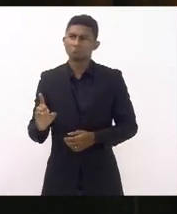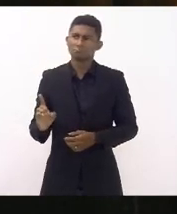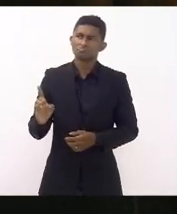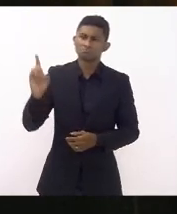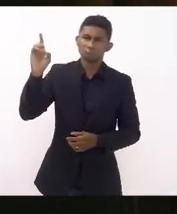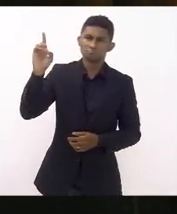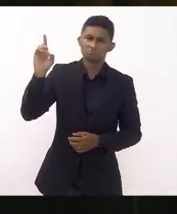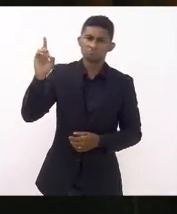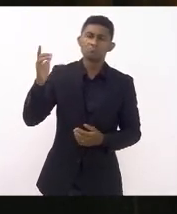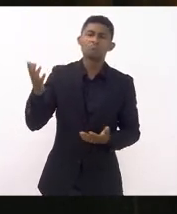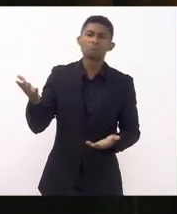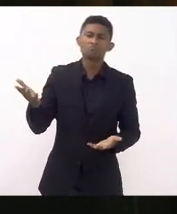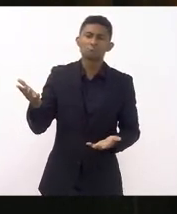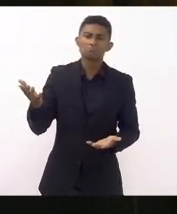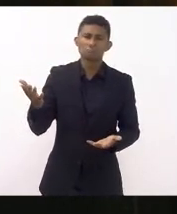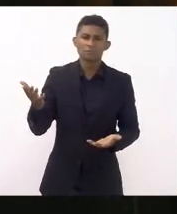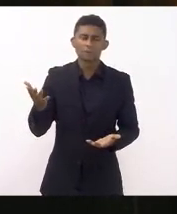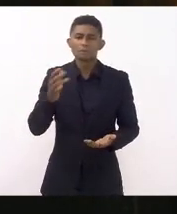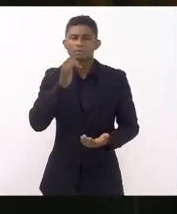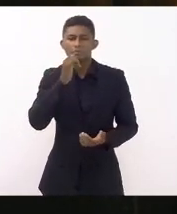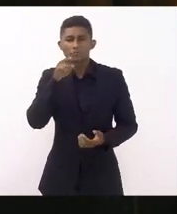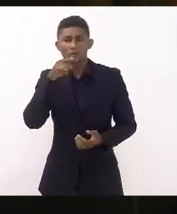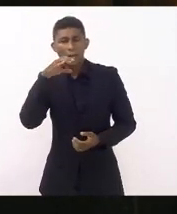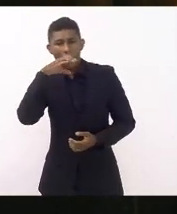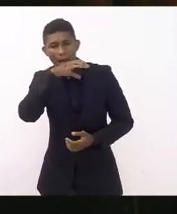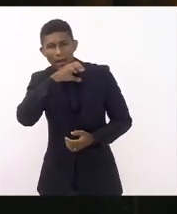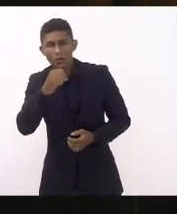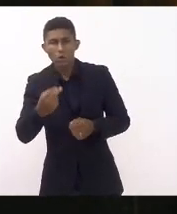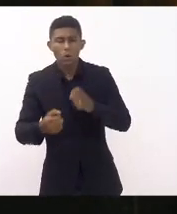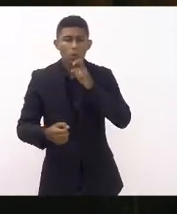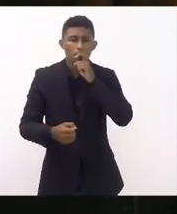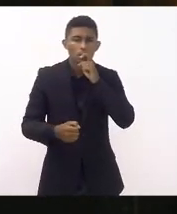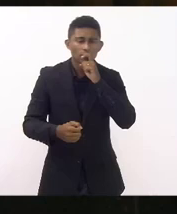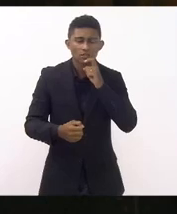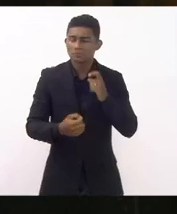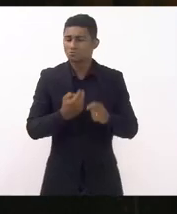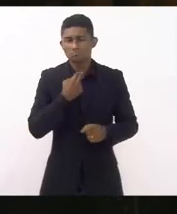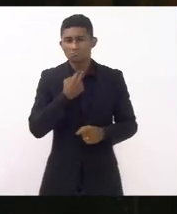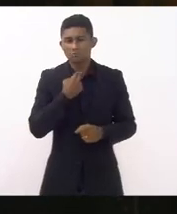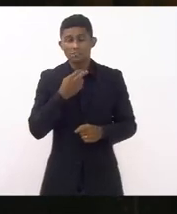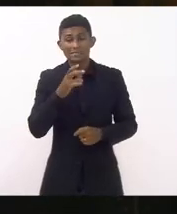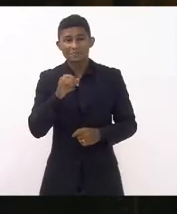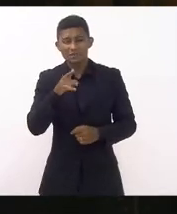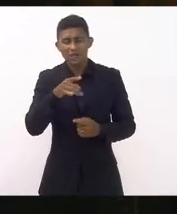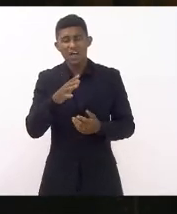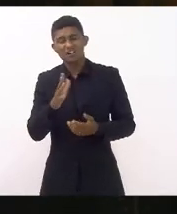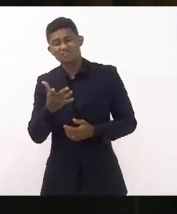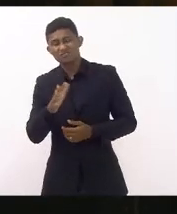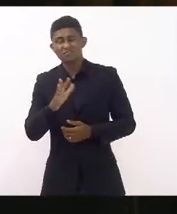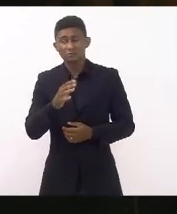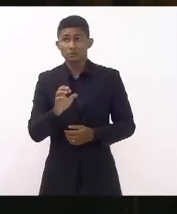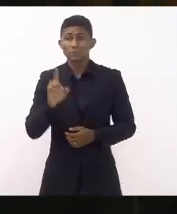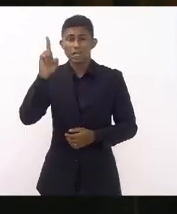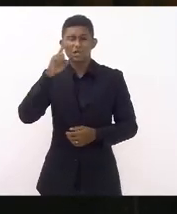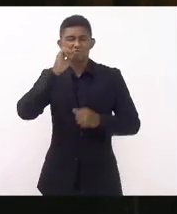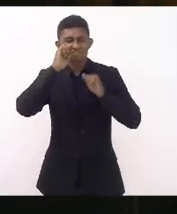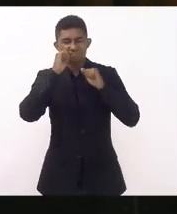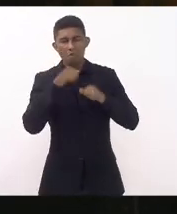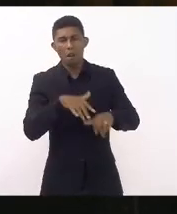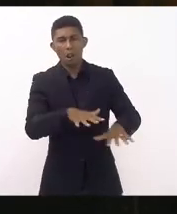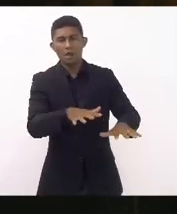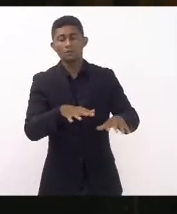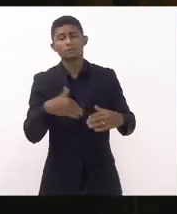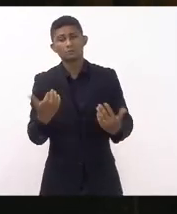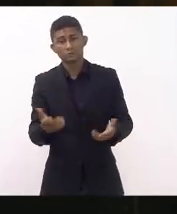é quente, ou você é frio. Morno, Deus vomita. Ou seja, ou você é um candidato